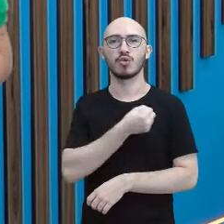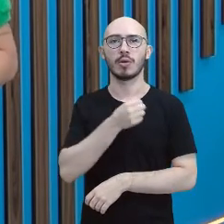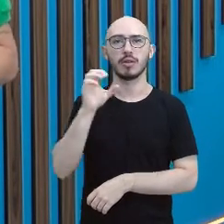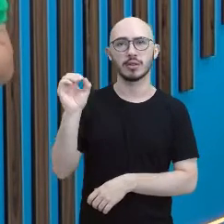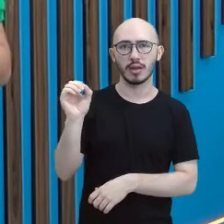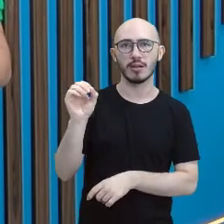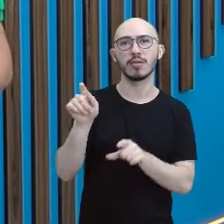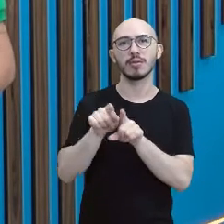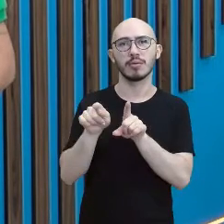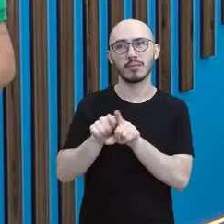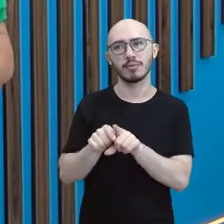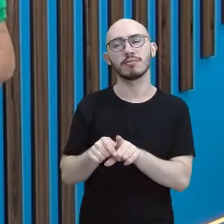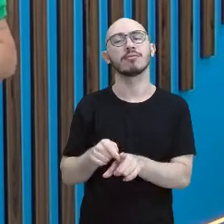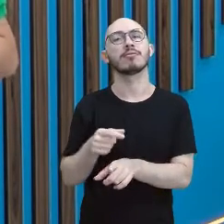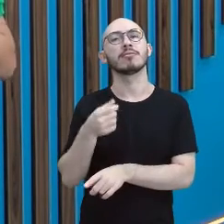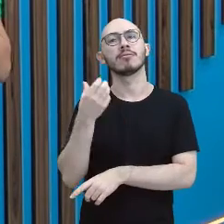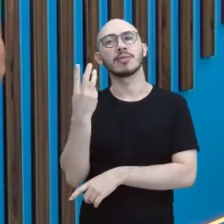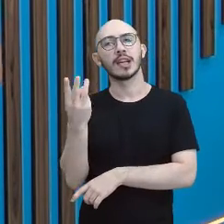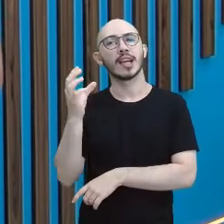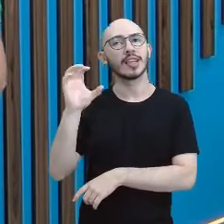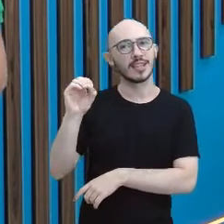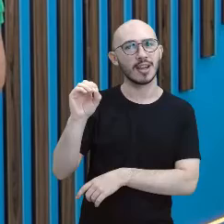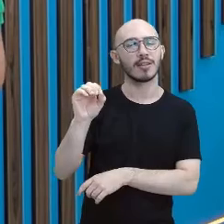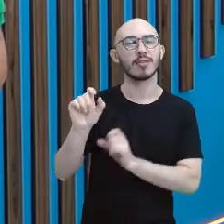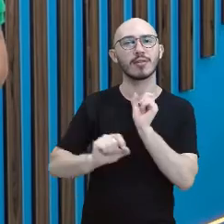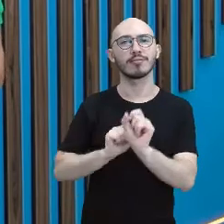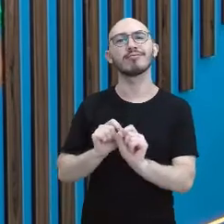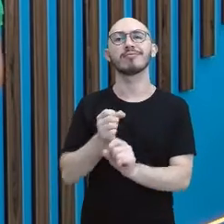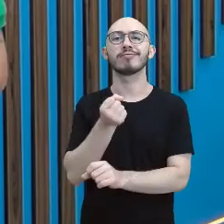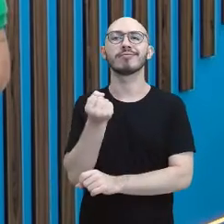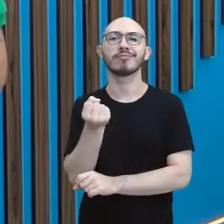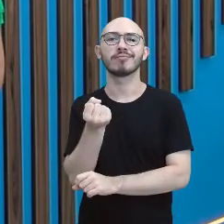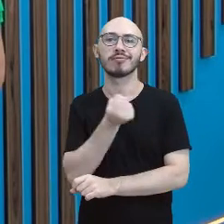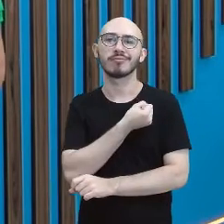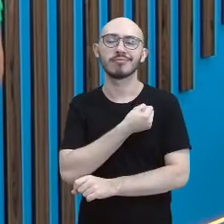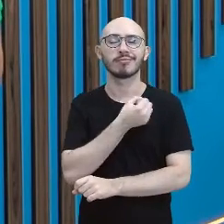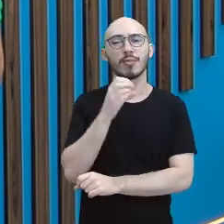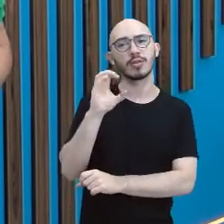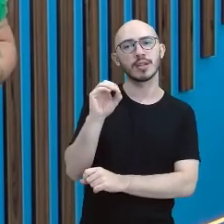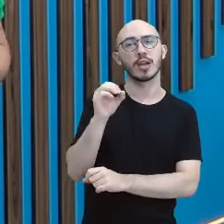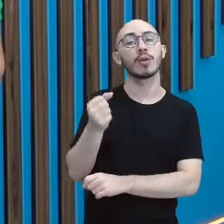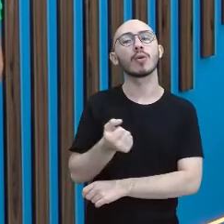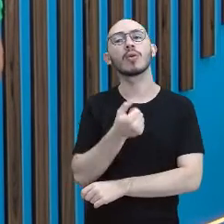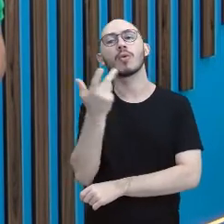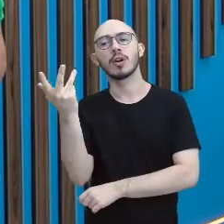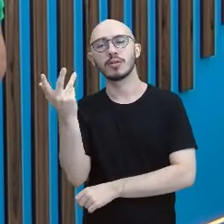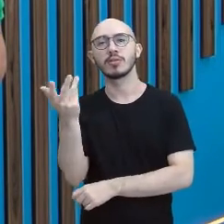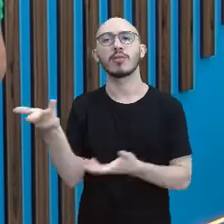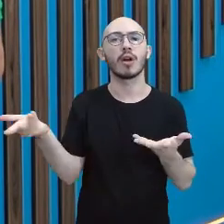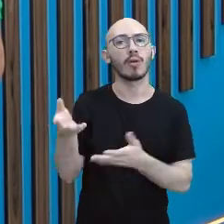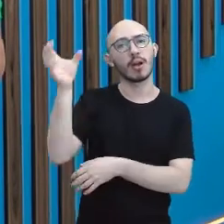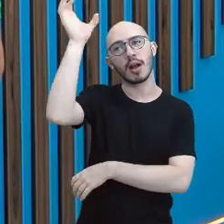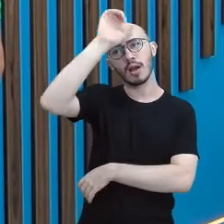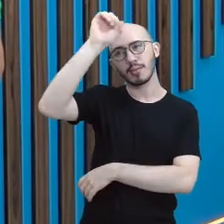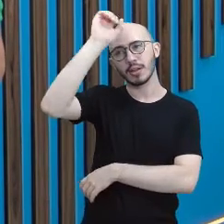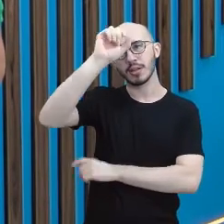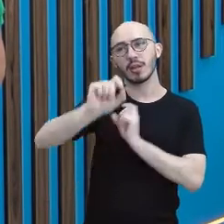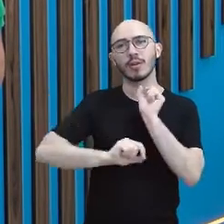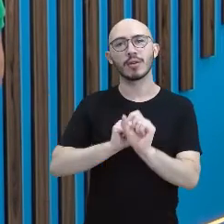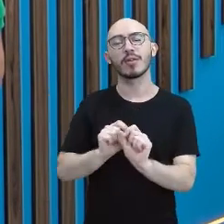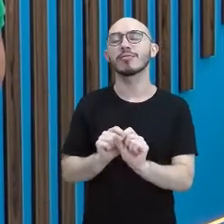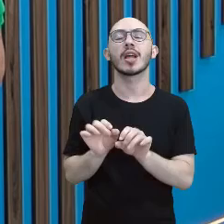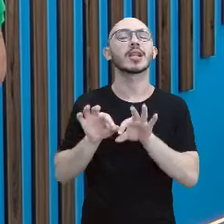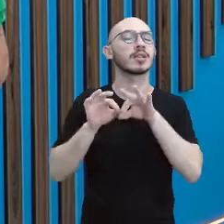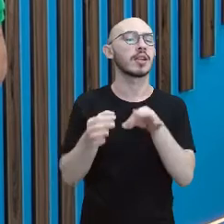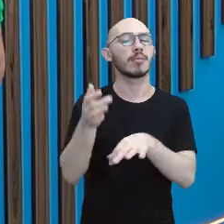3 zeros e a gente vai mudando, né? Ou seja, 1000, milhão, bilhão, trilhão, a gente vai aprender a partir de agora de uma maneira mais